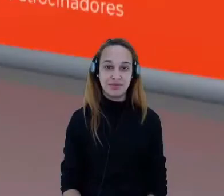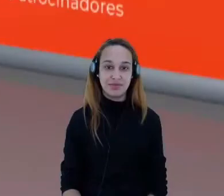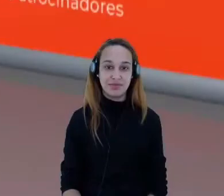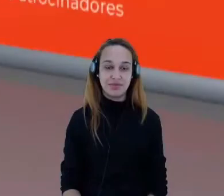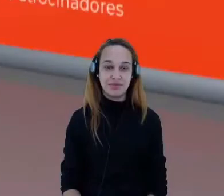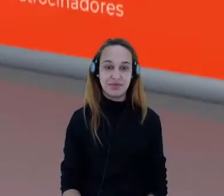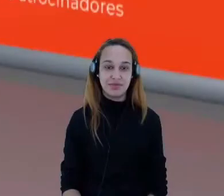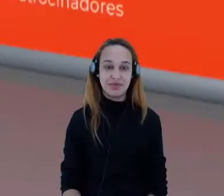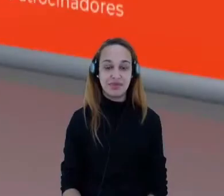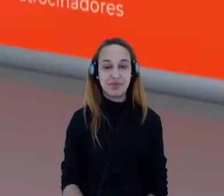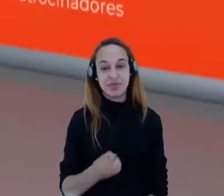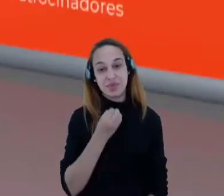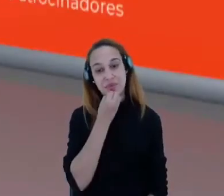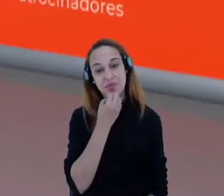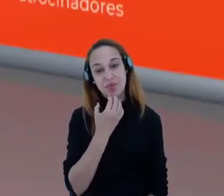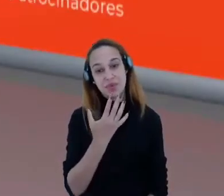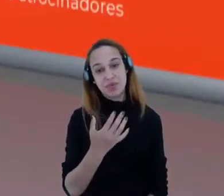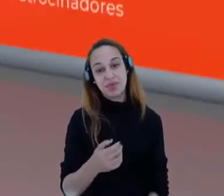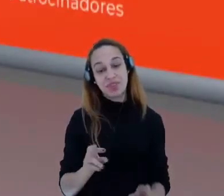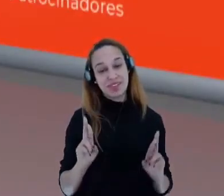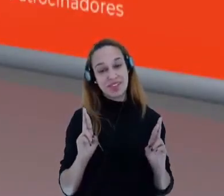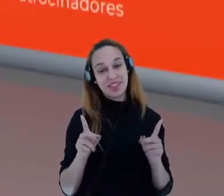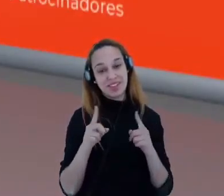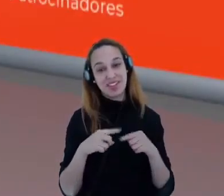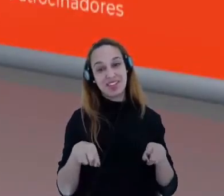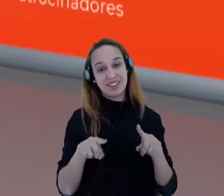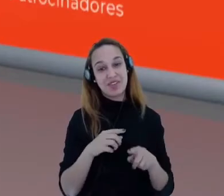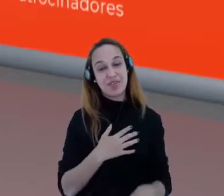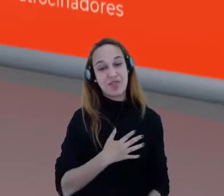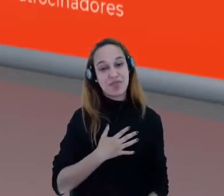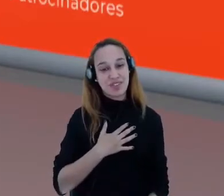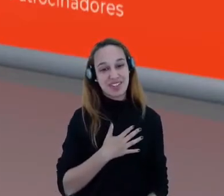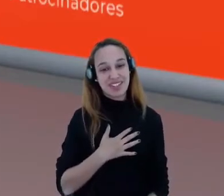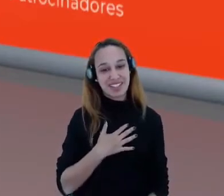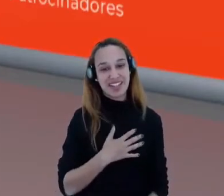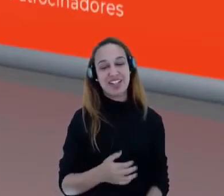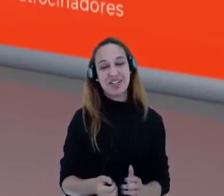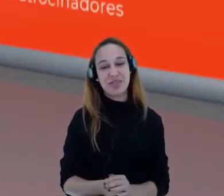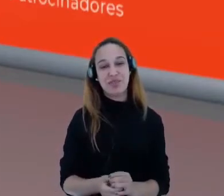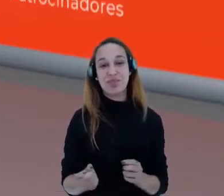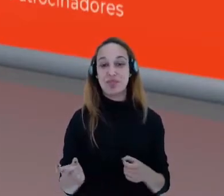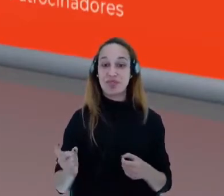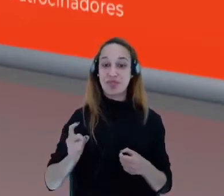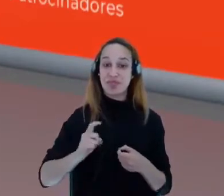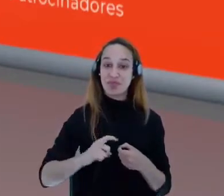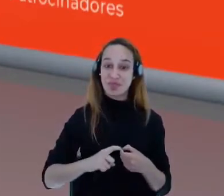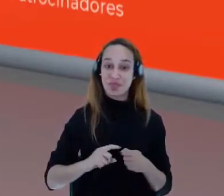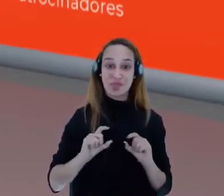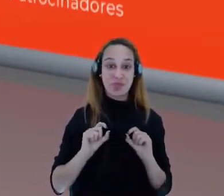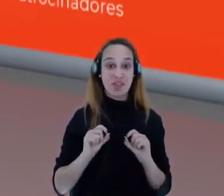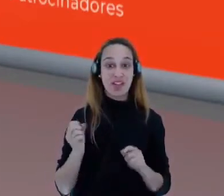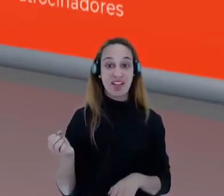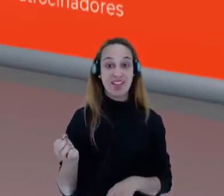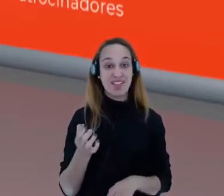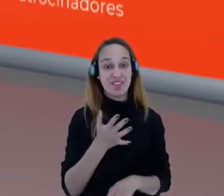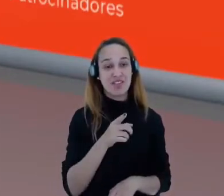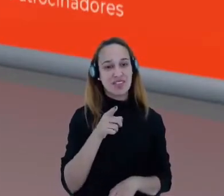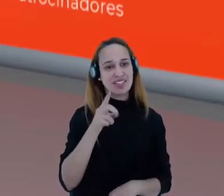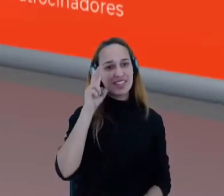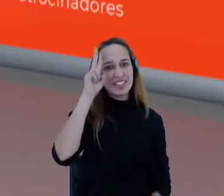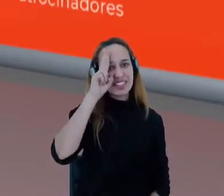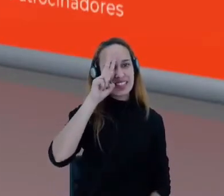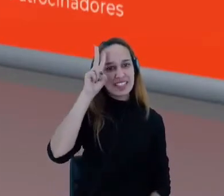Bom, pessoal, espero que tenham gostado dos painéis e volto aqui para mais uma novidade. Vocês lembram dos